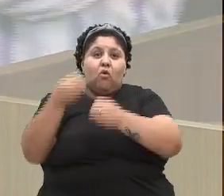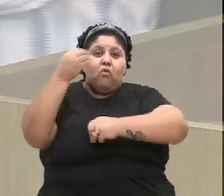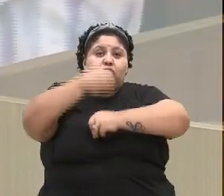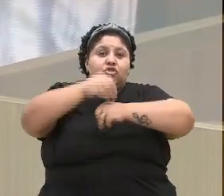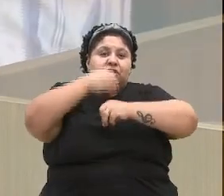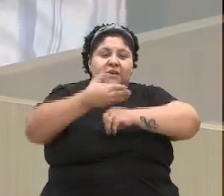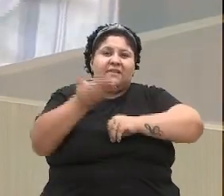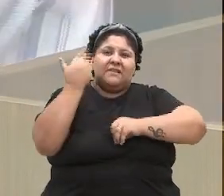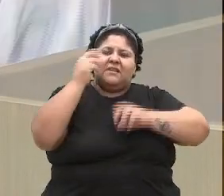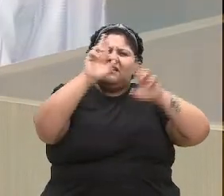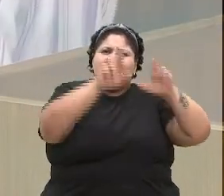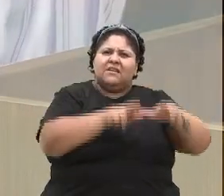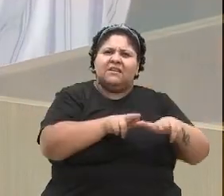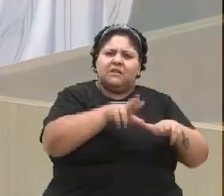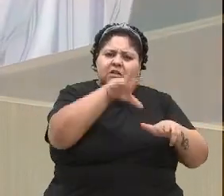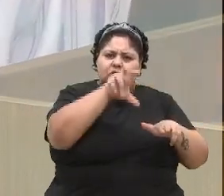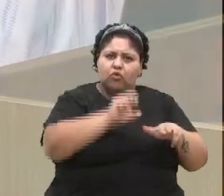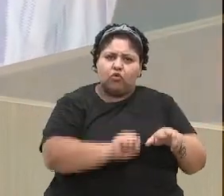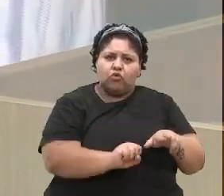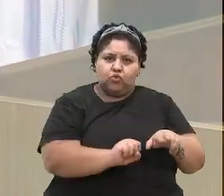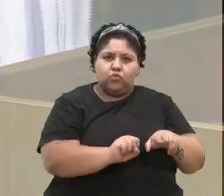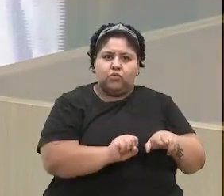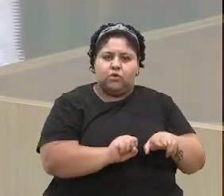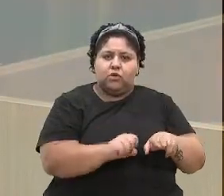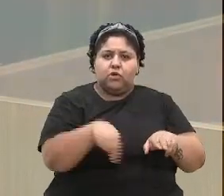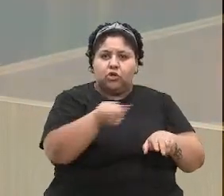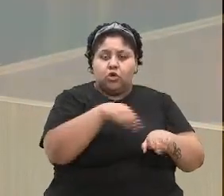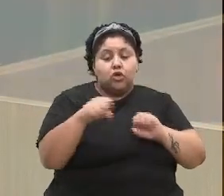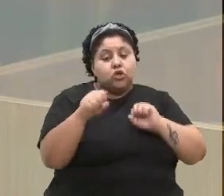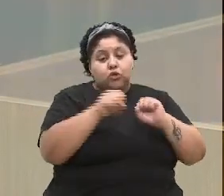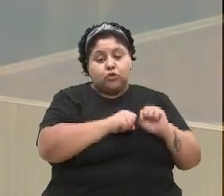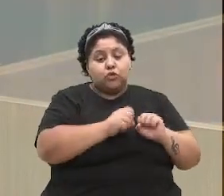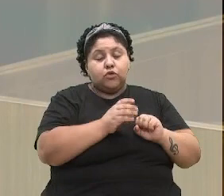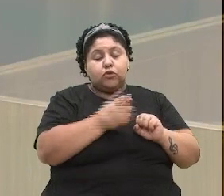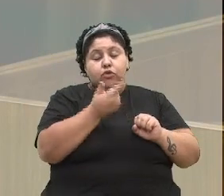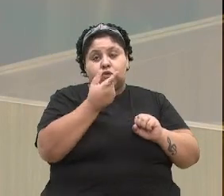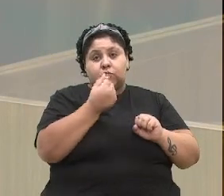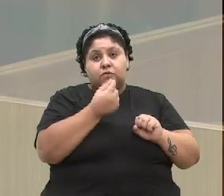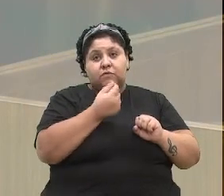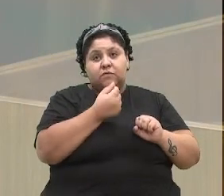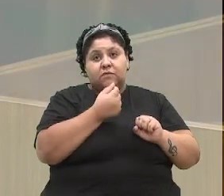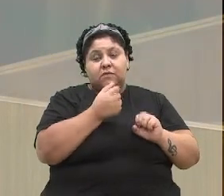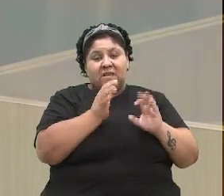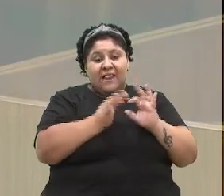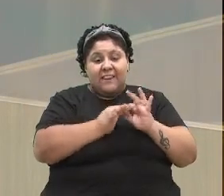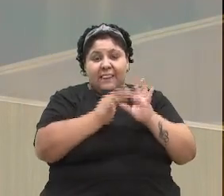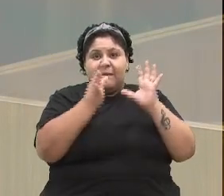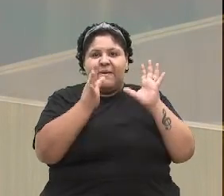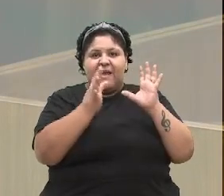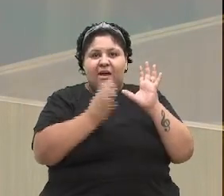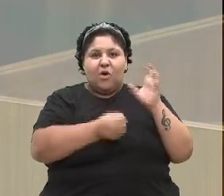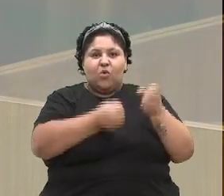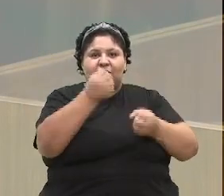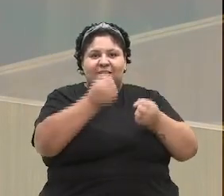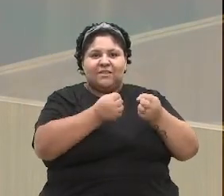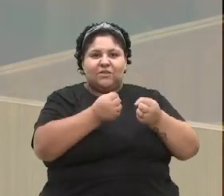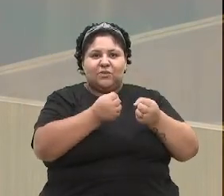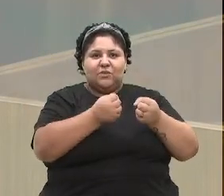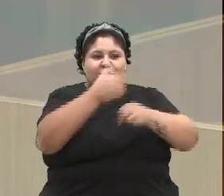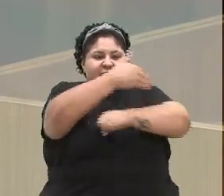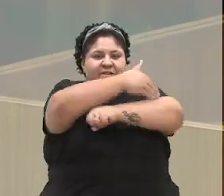da região, vamos supor sul, que é onde nós poderíamos com esse valor desobstruir o trânsito, dar